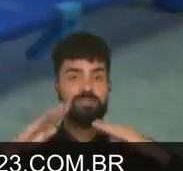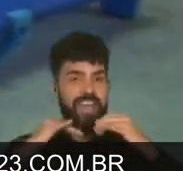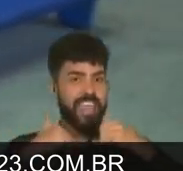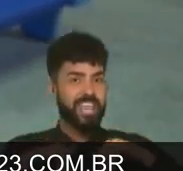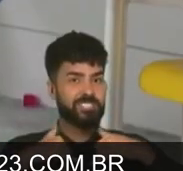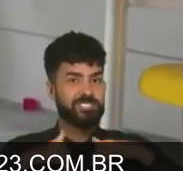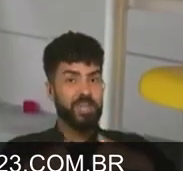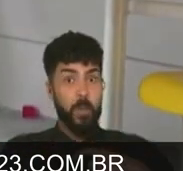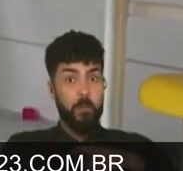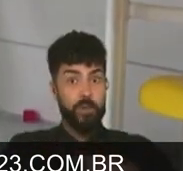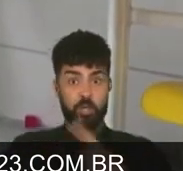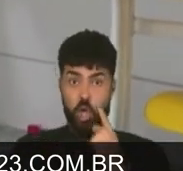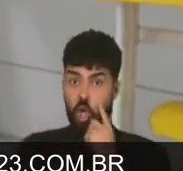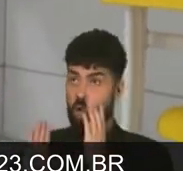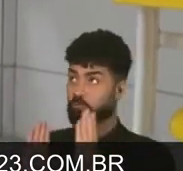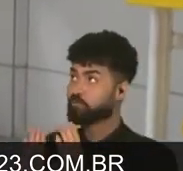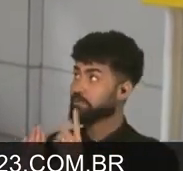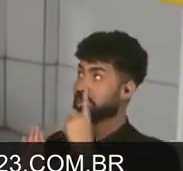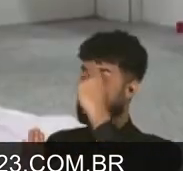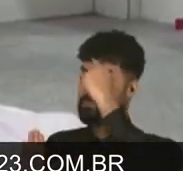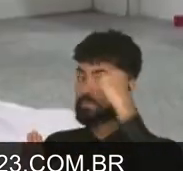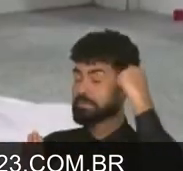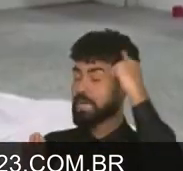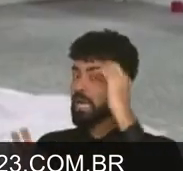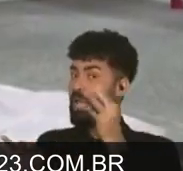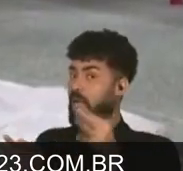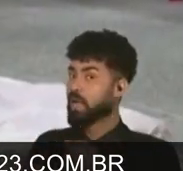O momento agora é sagrado.